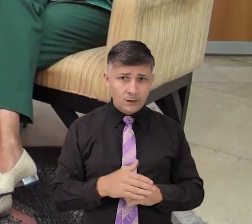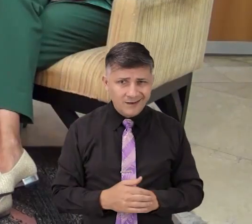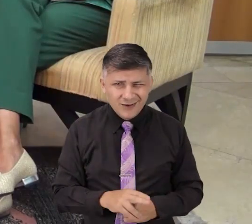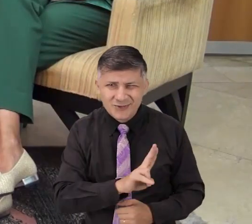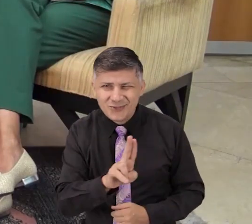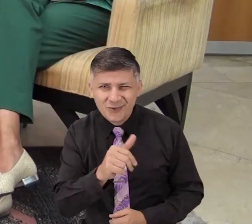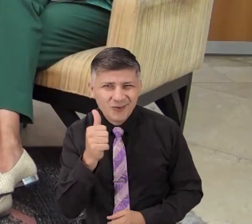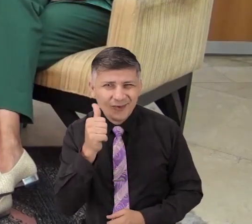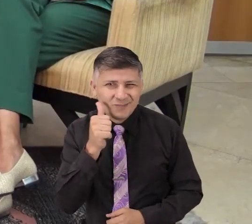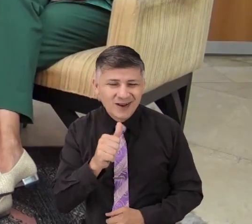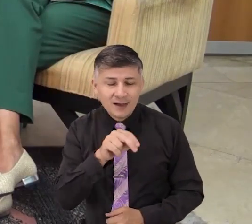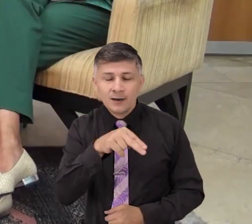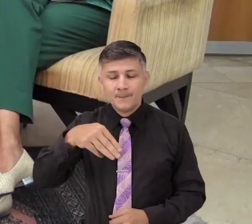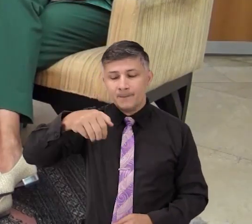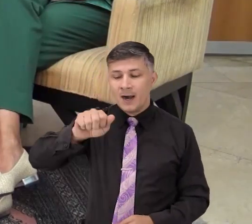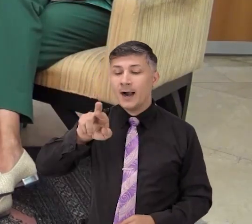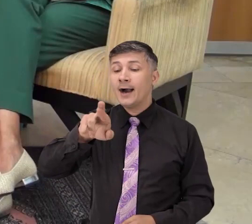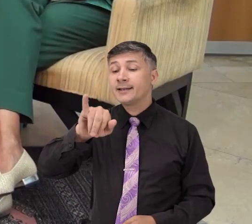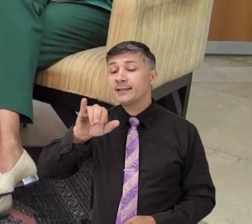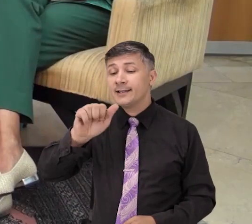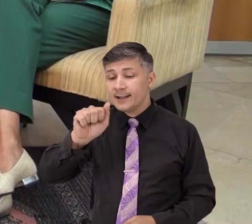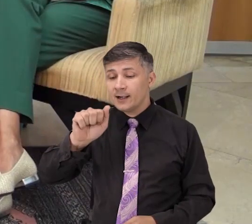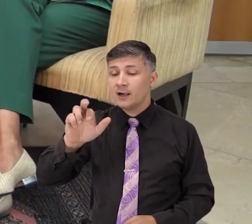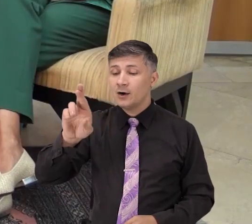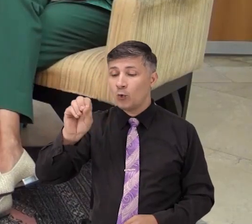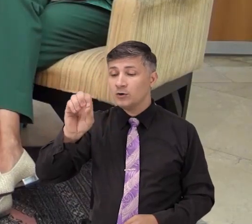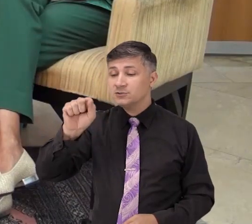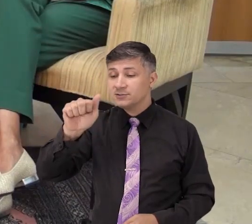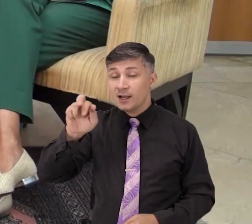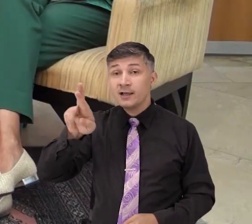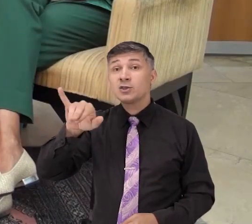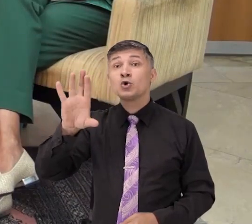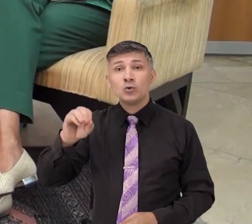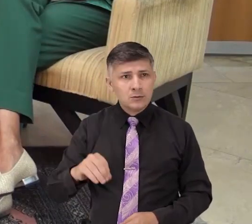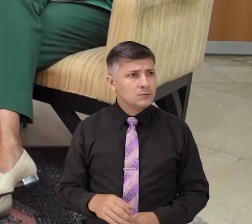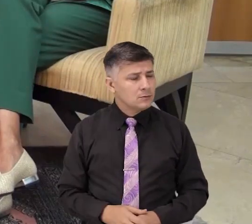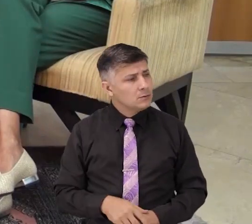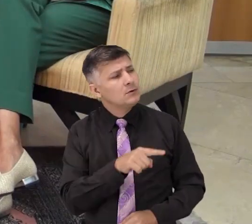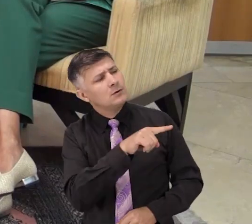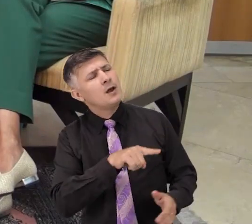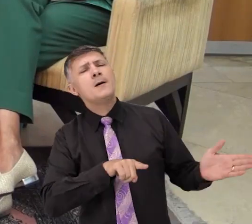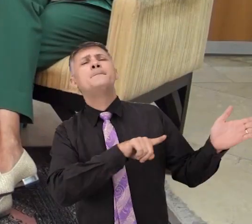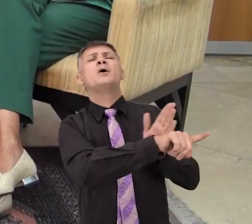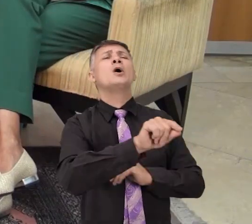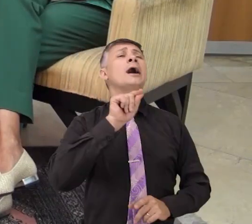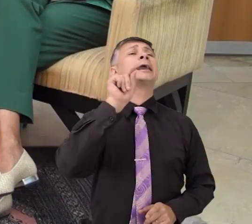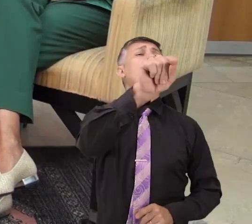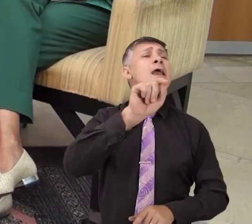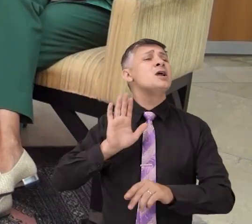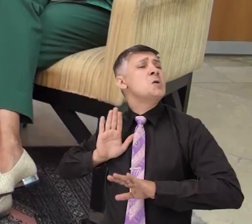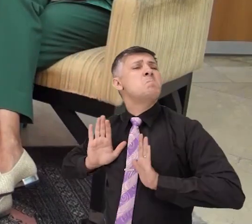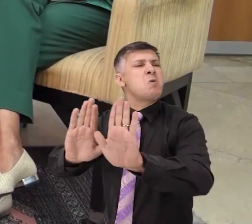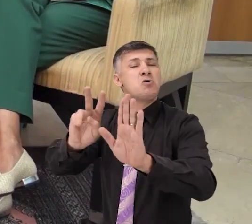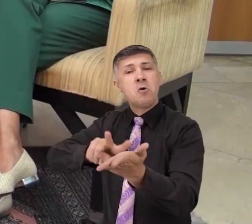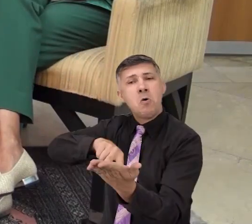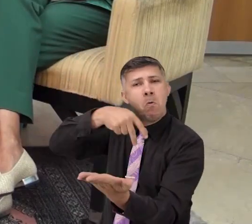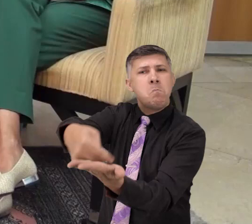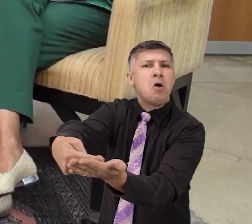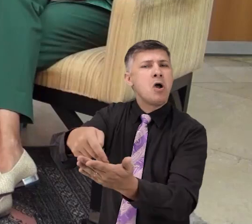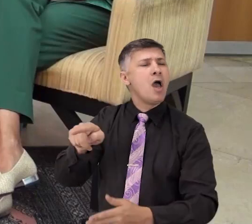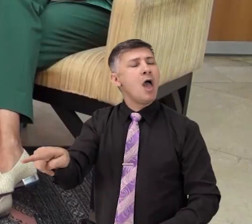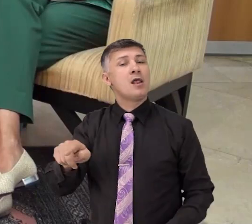Madre Maria do Rosário era o nome dela. Madre Maria do Rosário, acho que a senhora deveria perguntar na turma quem foi que empurrou